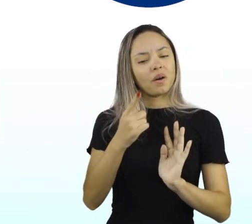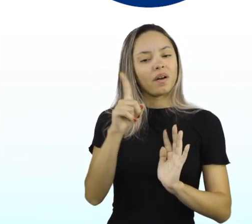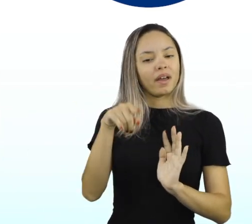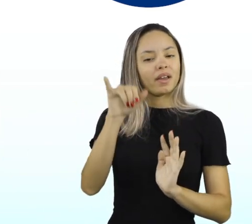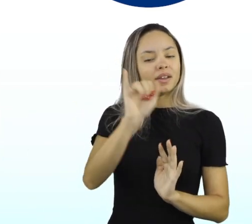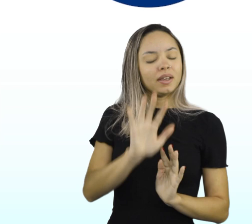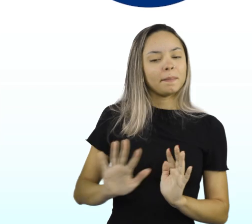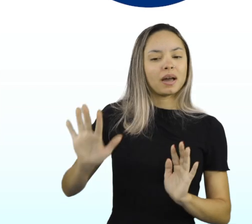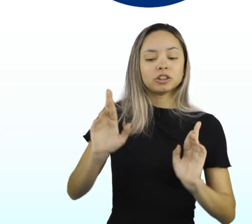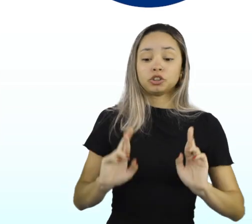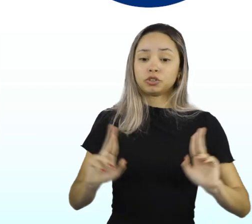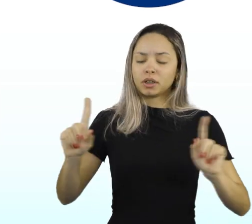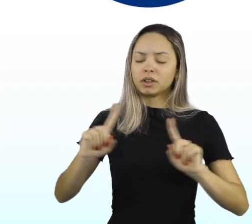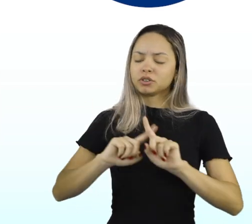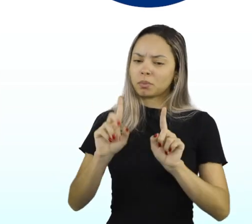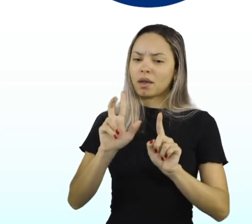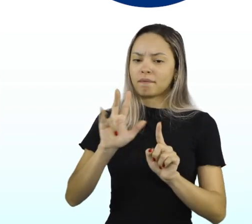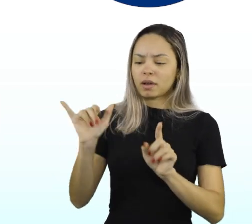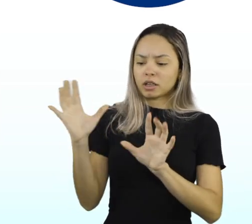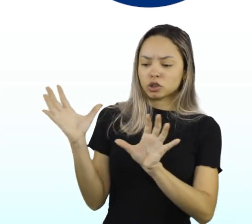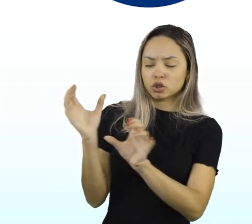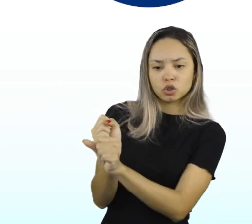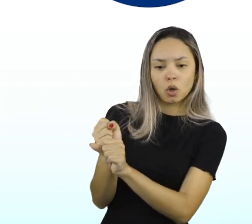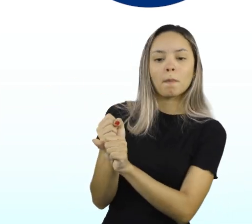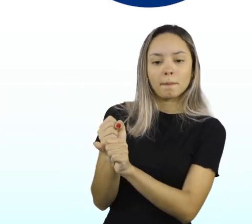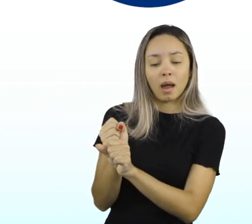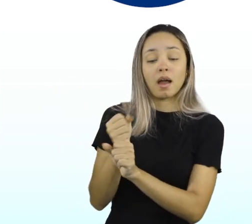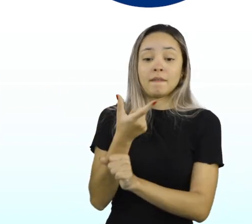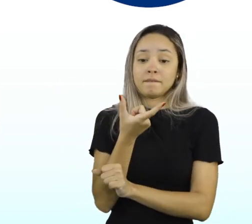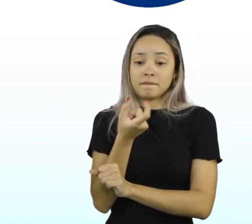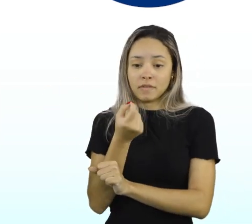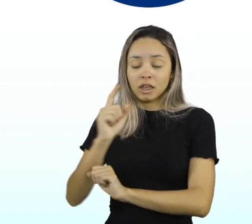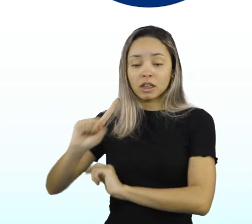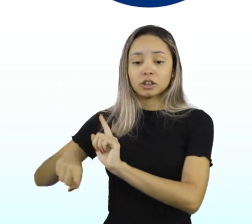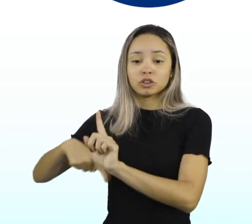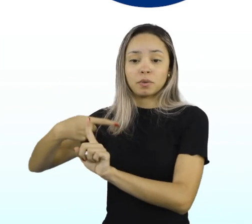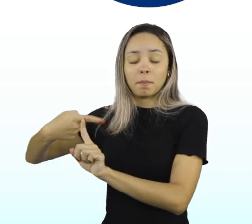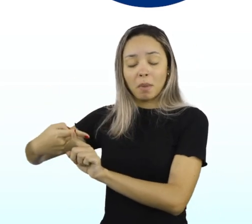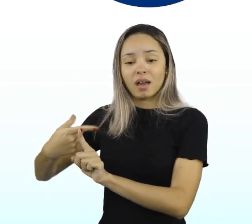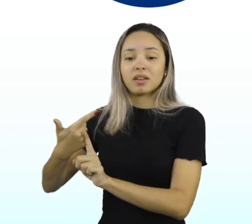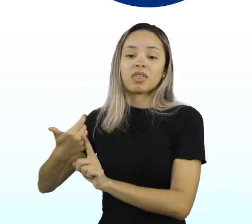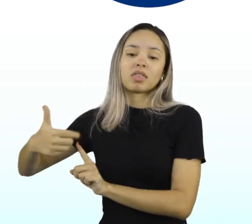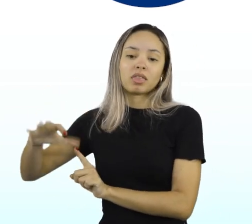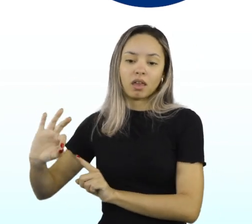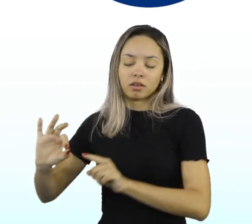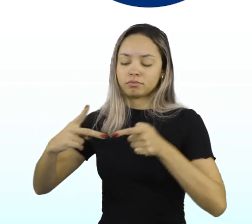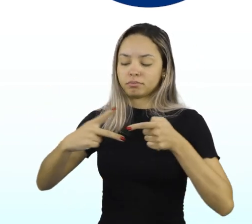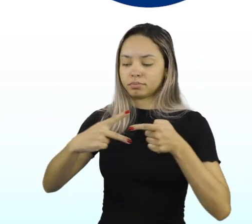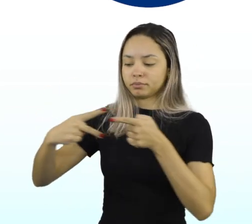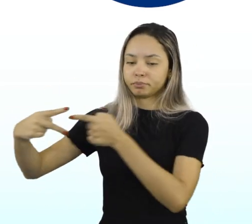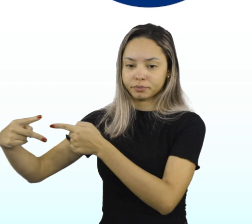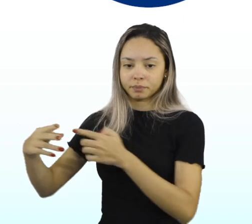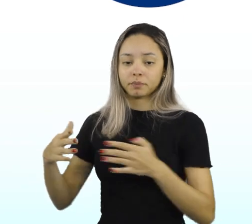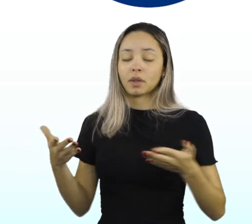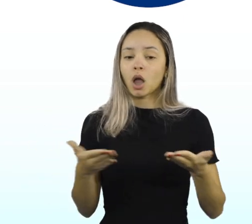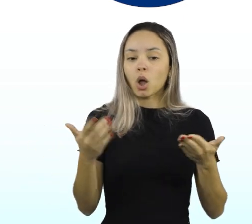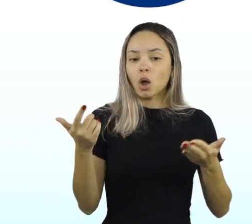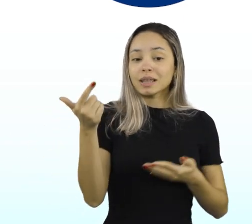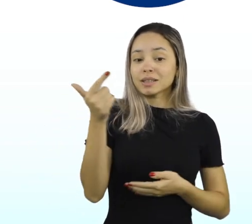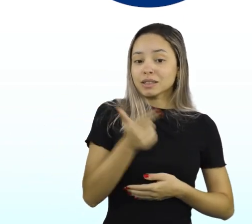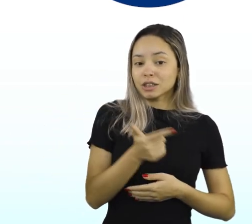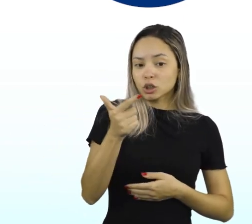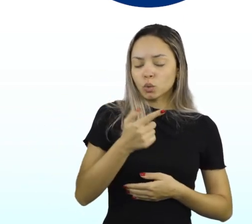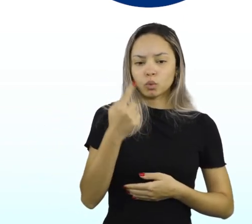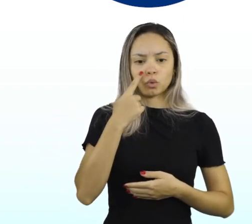mas também iremos somar 20 com 10, 30 newtons seria a força resultante. E aí agora a gente entra no segundo caso, ou